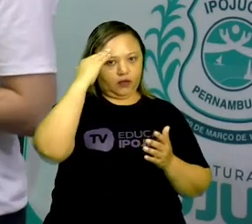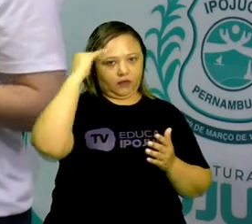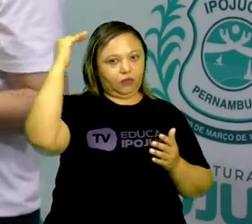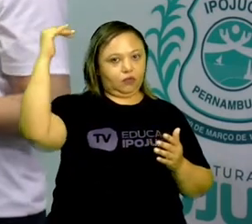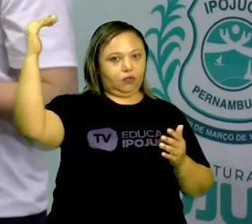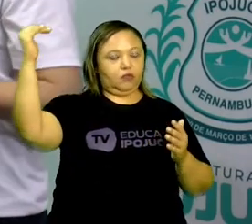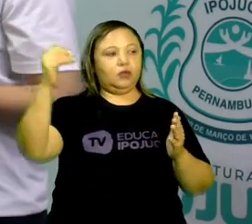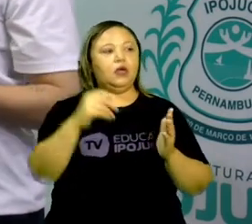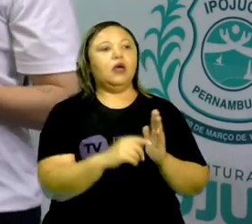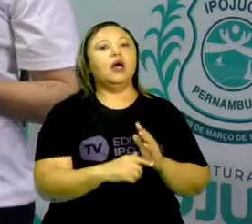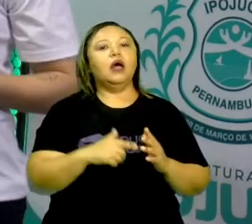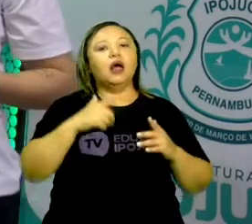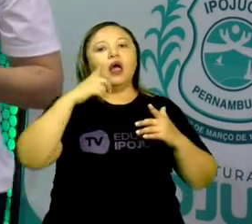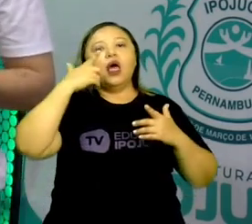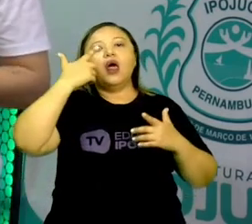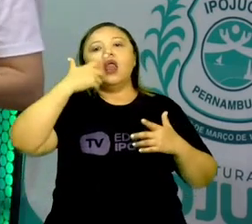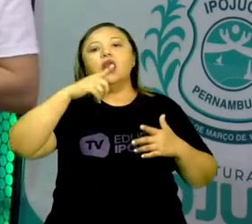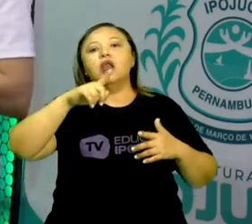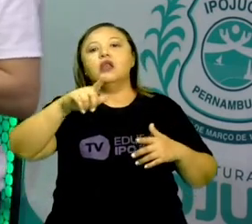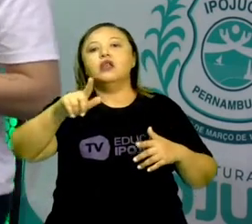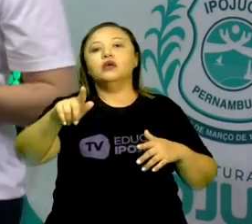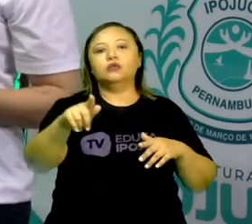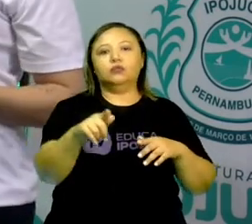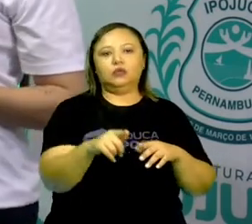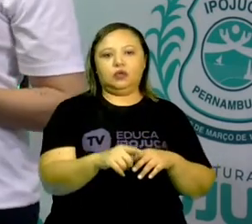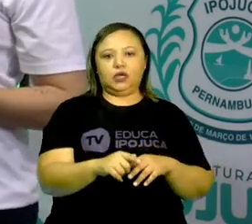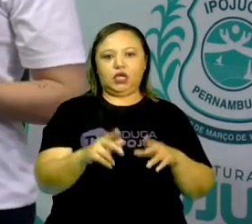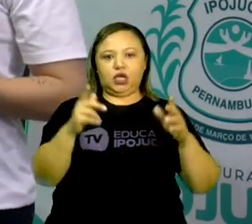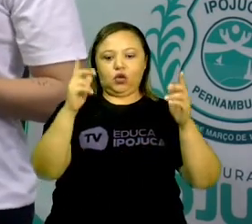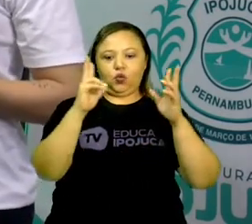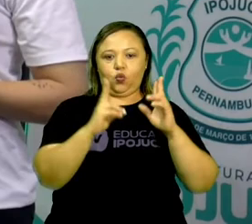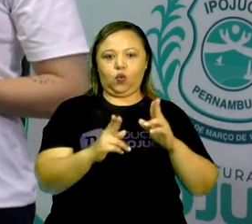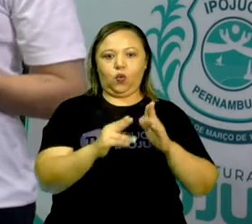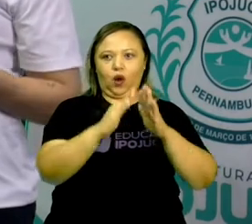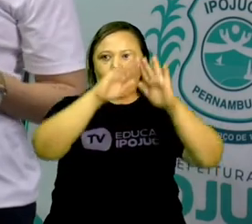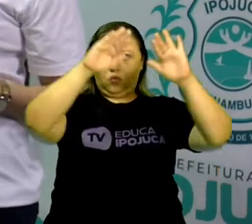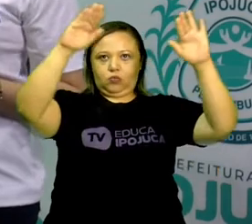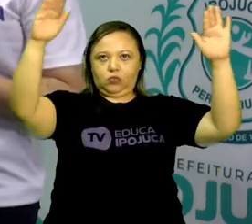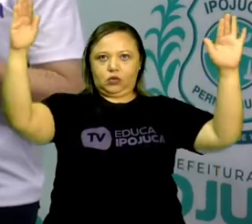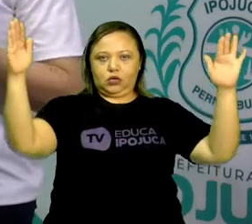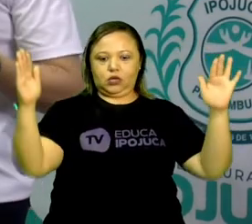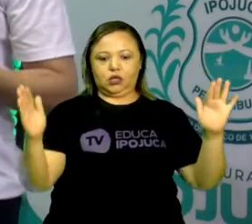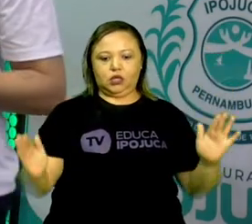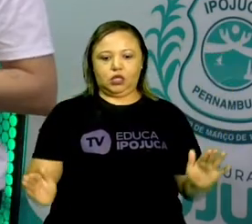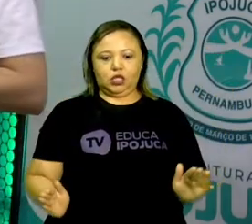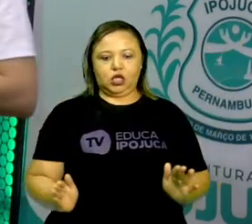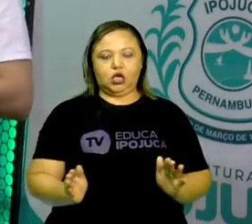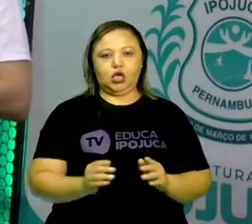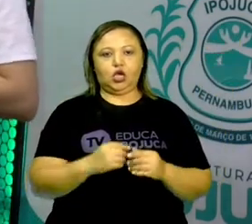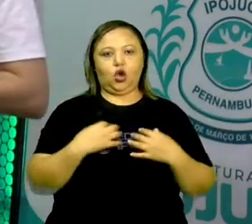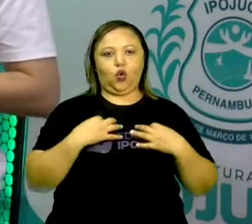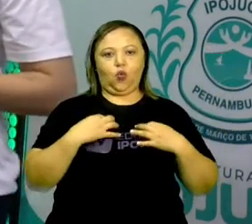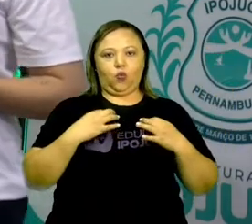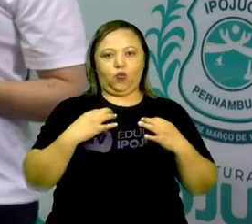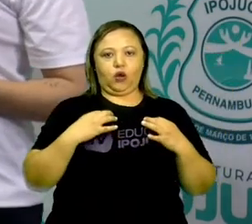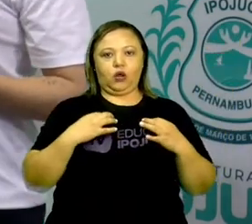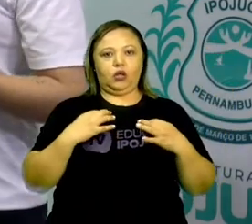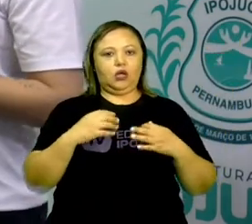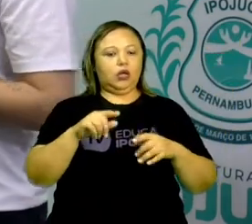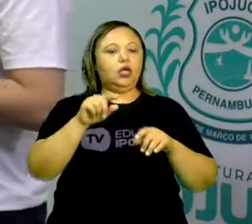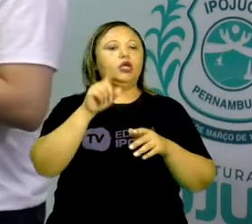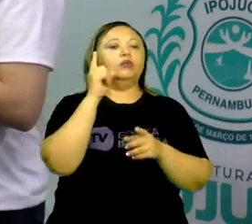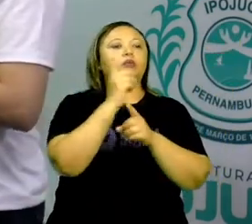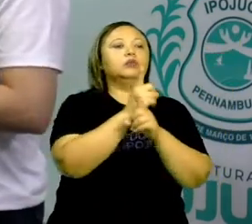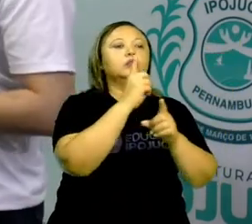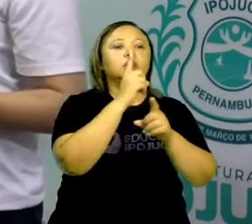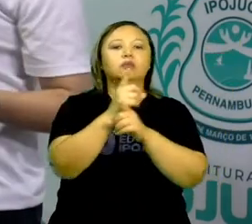diz, a língua é como um grande guarda-roupa, onde é possível encontrar todo tipo de vestimenta.